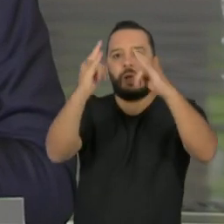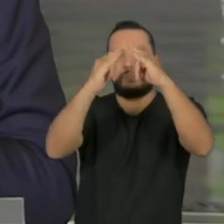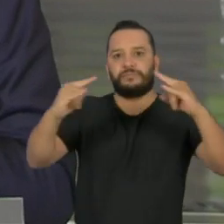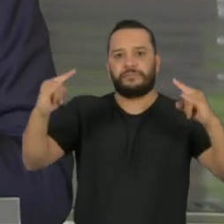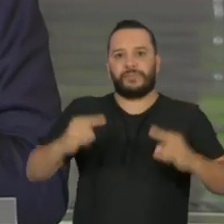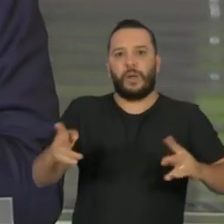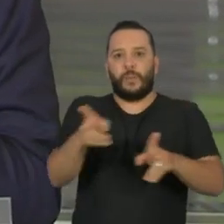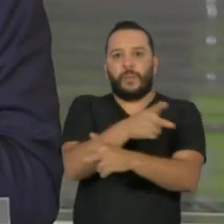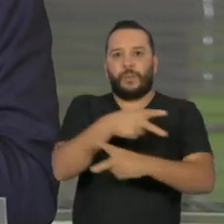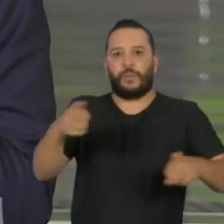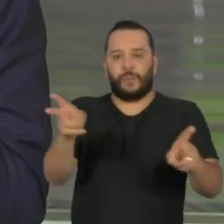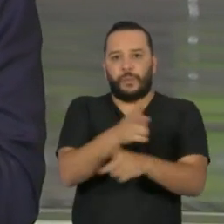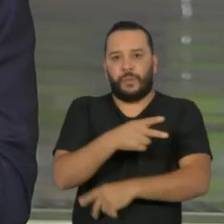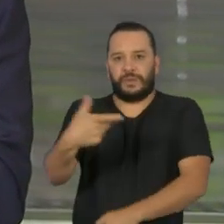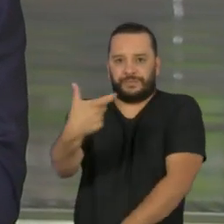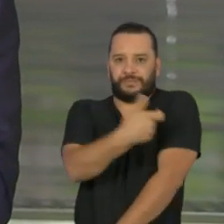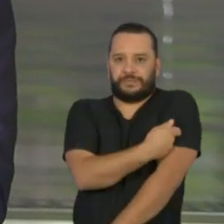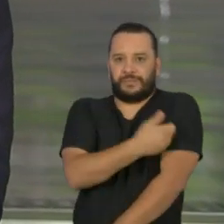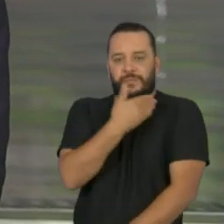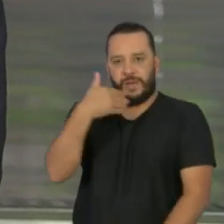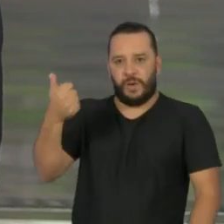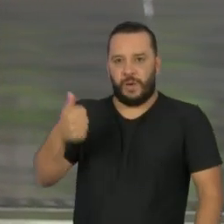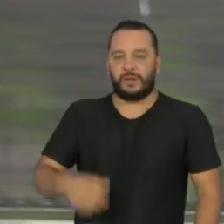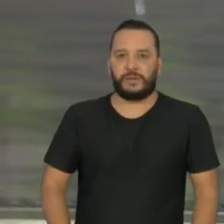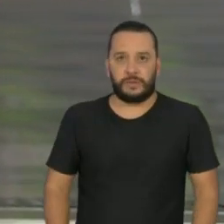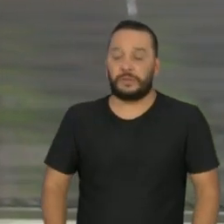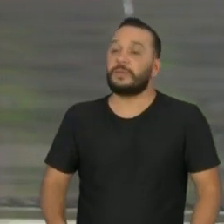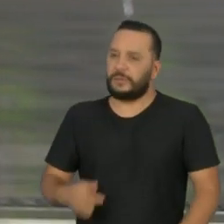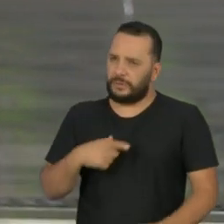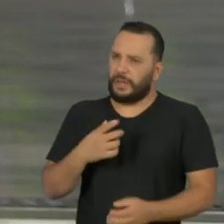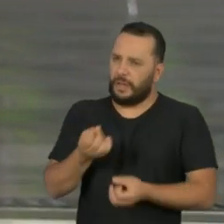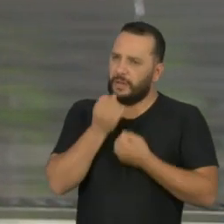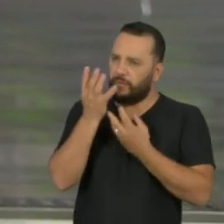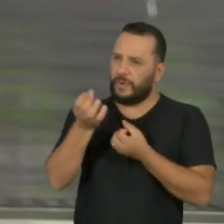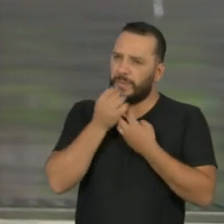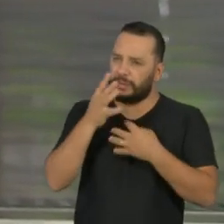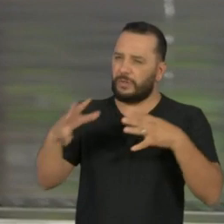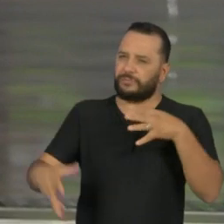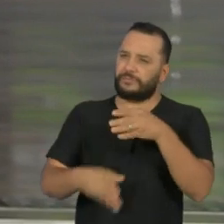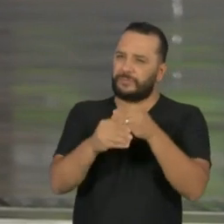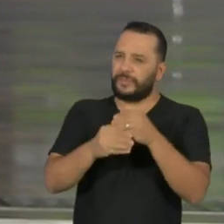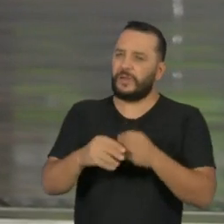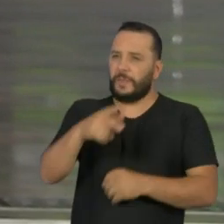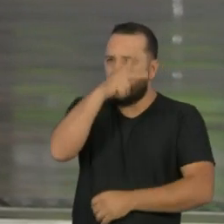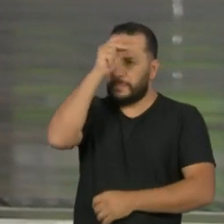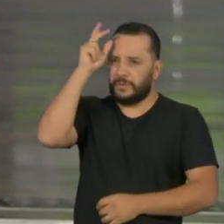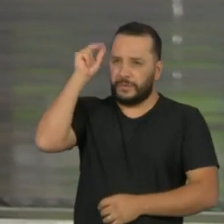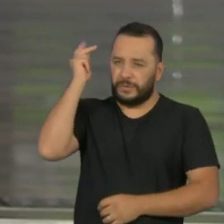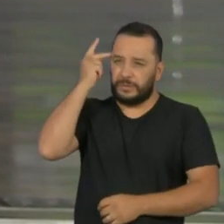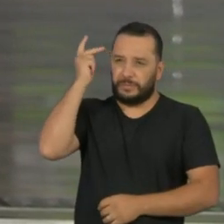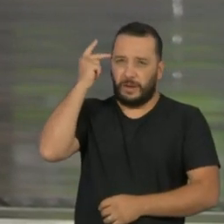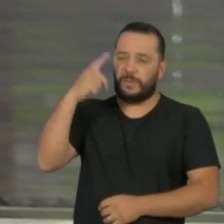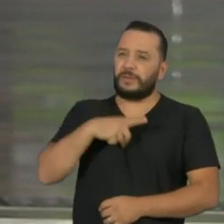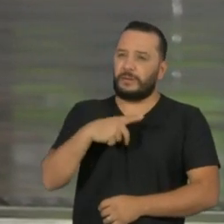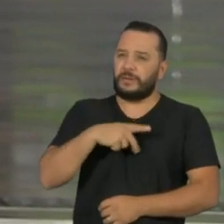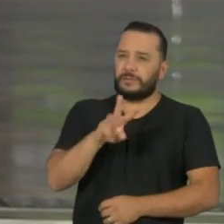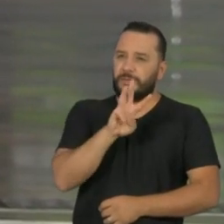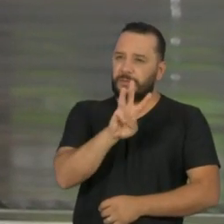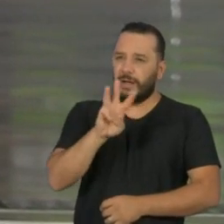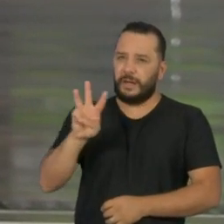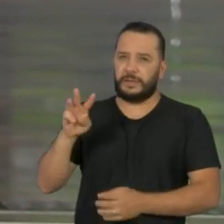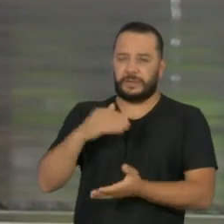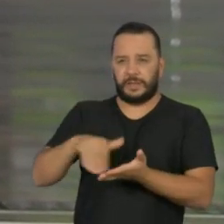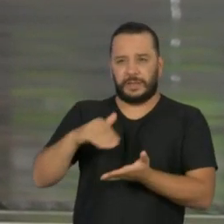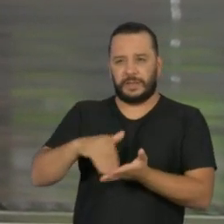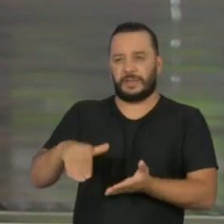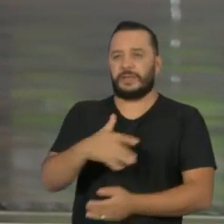Outras informações serão, evidentemente, complementadas pela Prefeitura de São Paulo, através dos sites da Secretaria